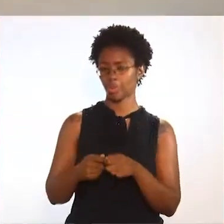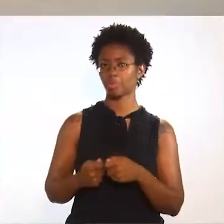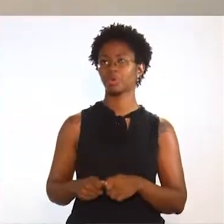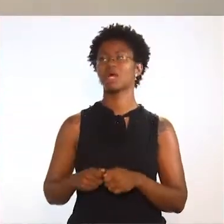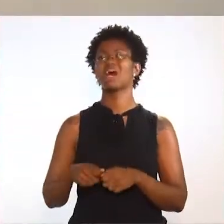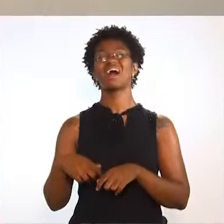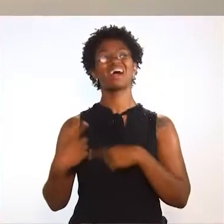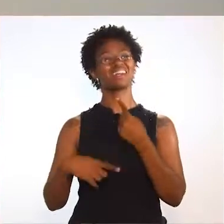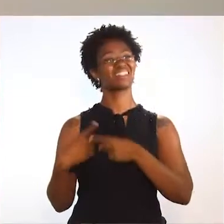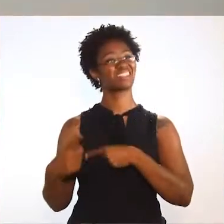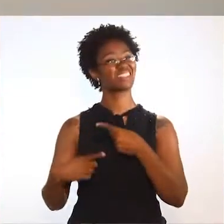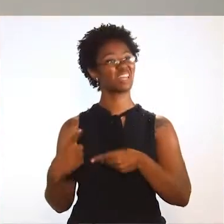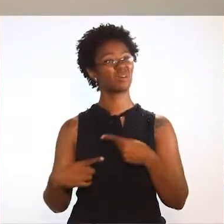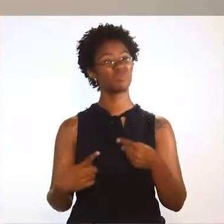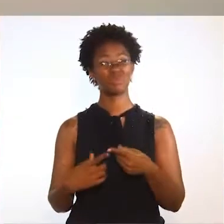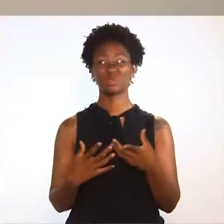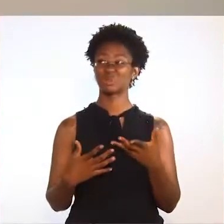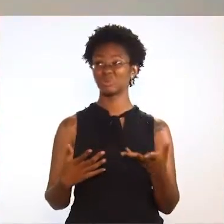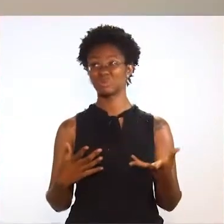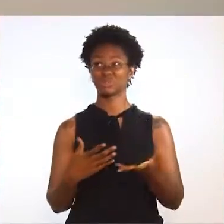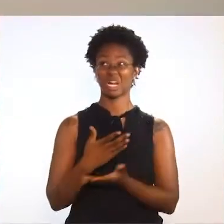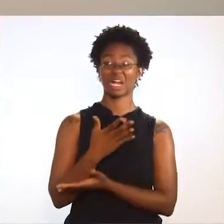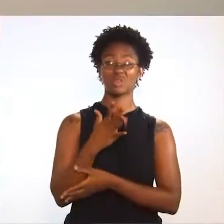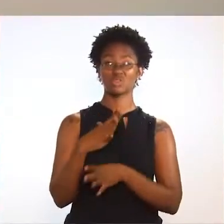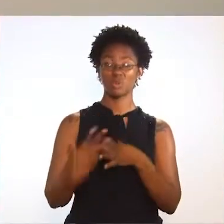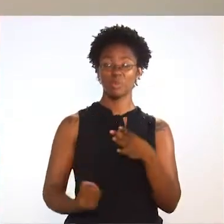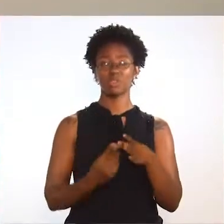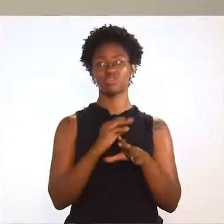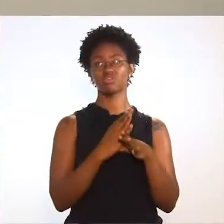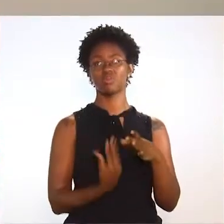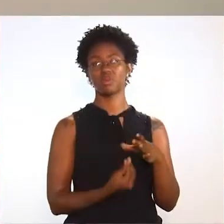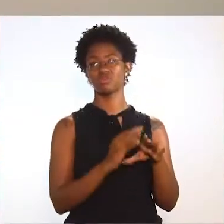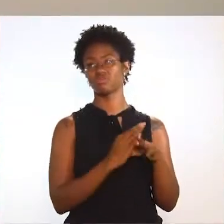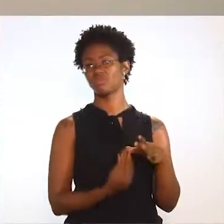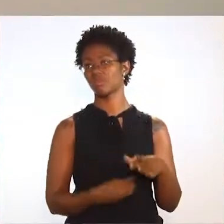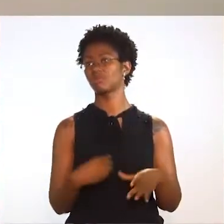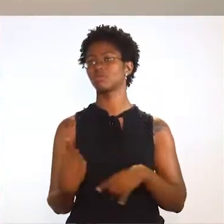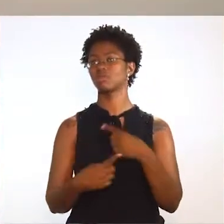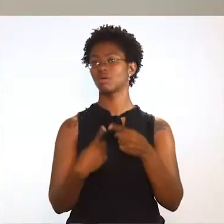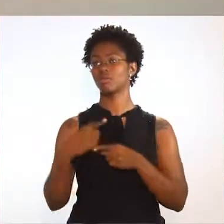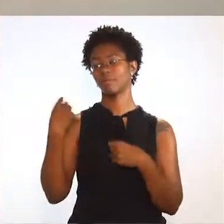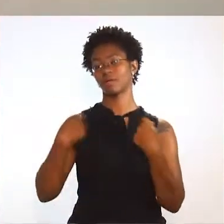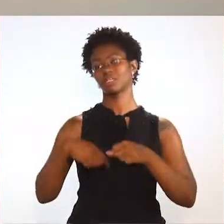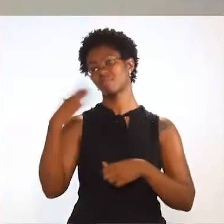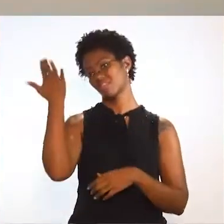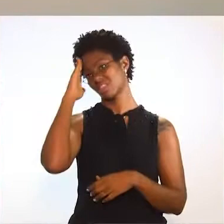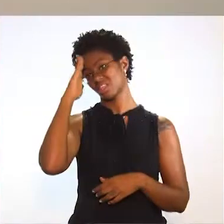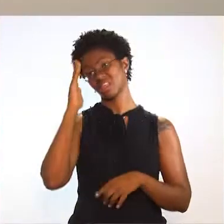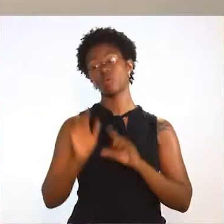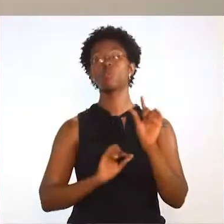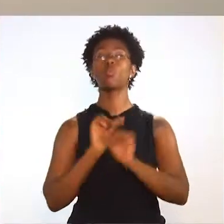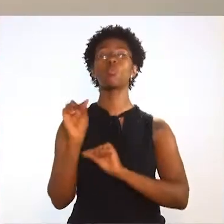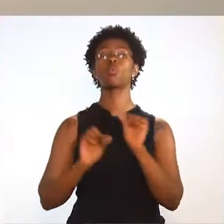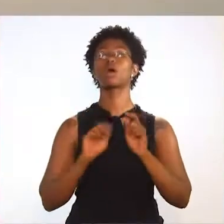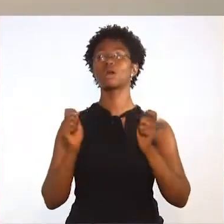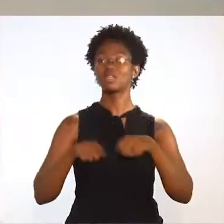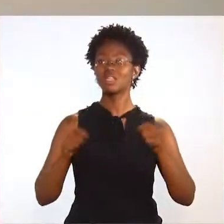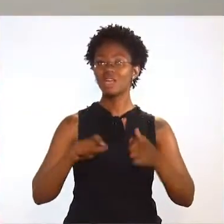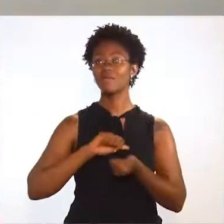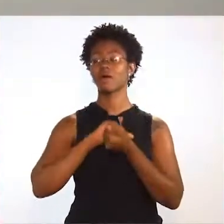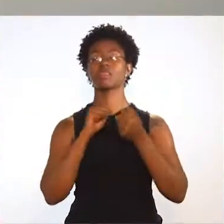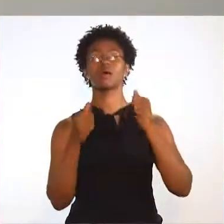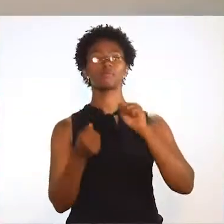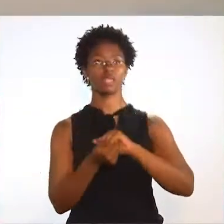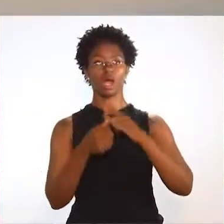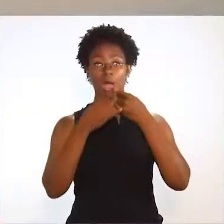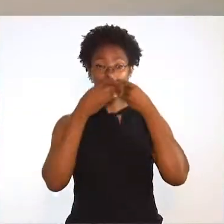de repente ficou escasso até o elástico, que tinha muito. E a gente procurou entender também o que além das máscaras a gente poderia